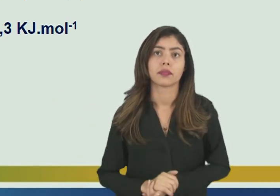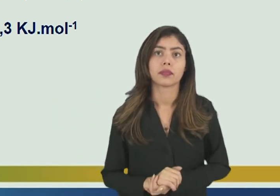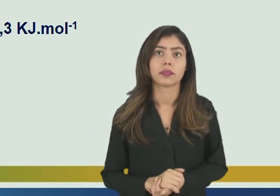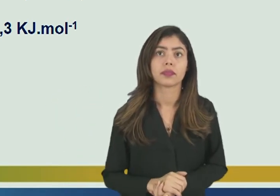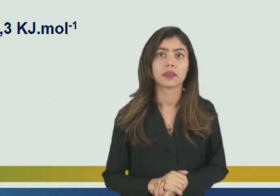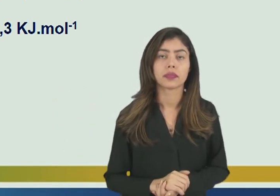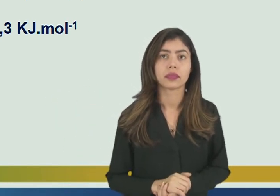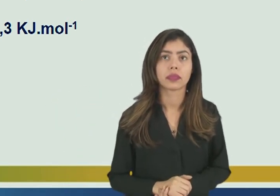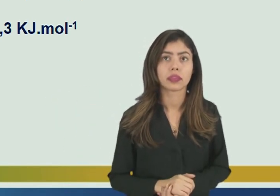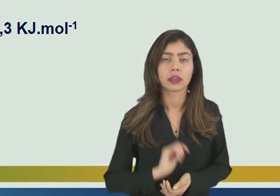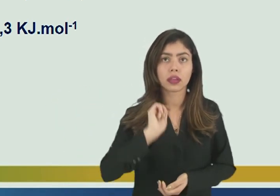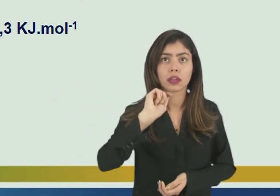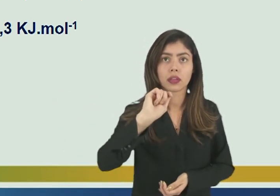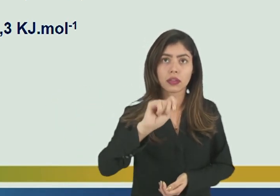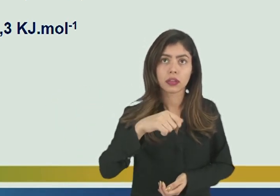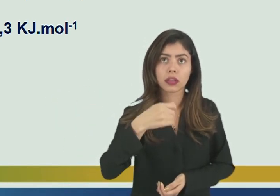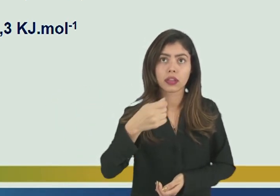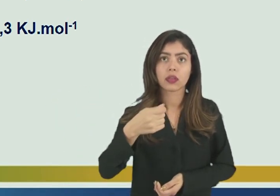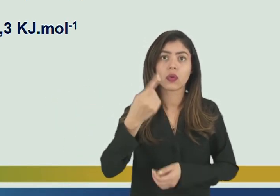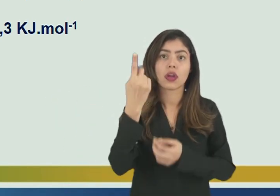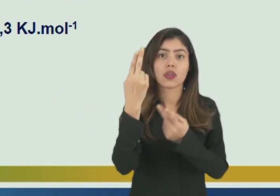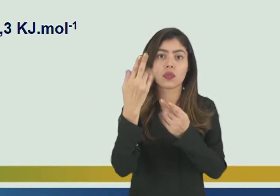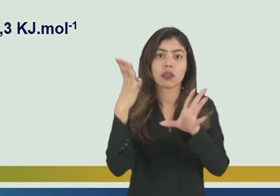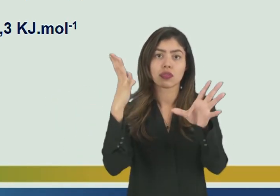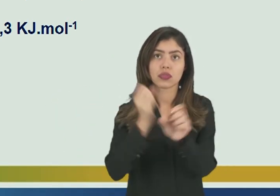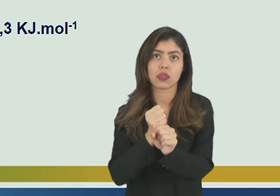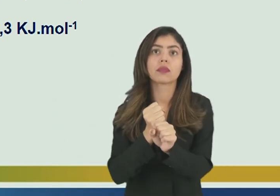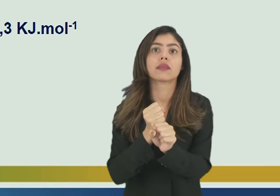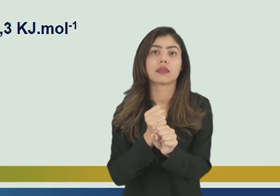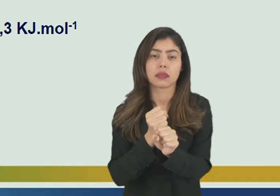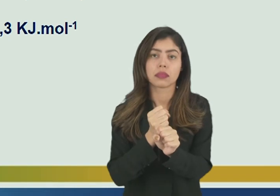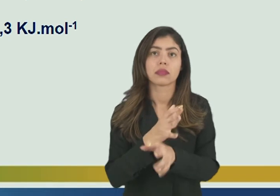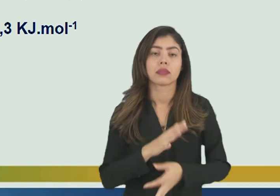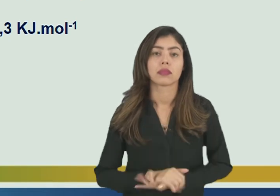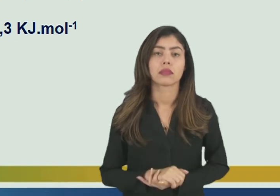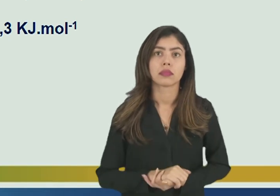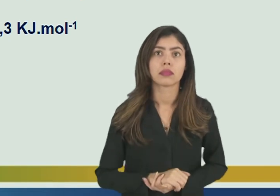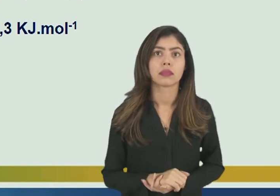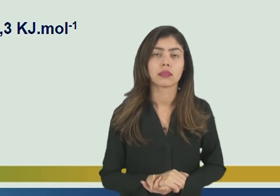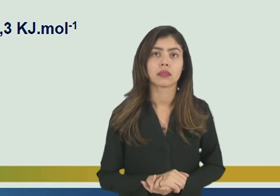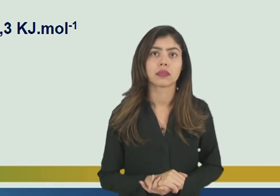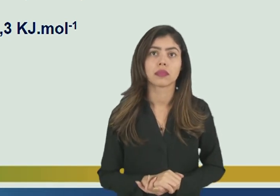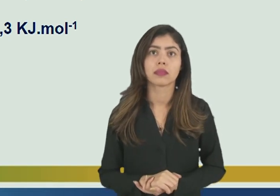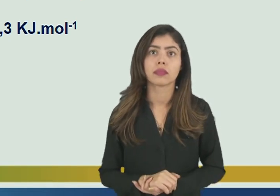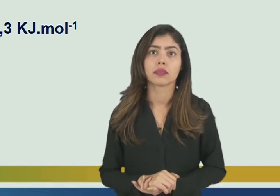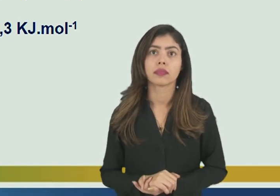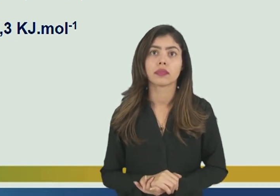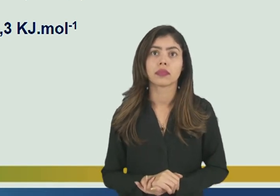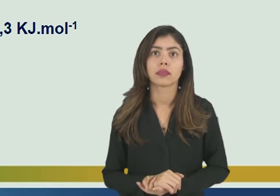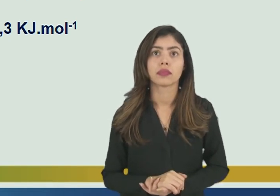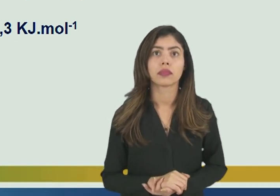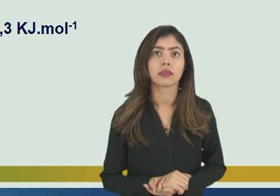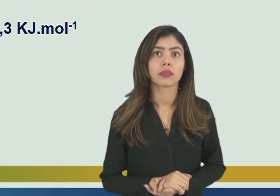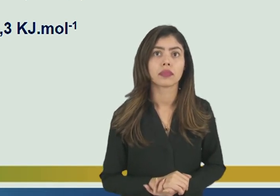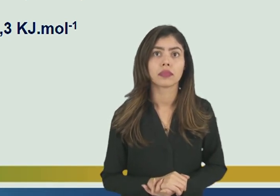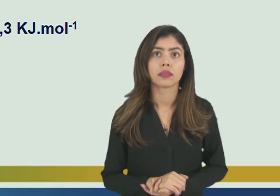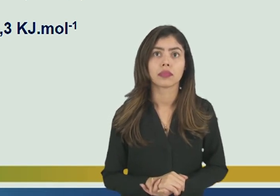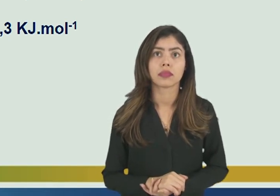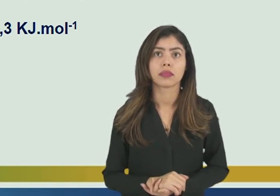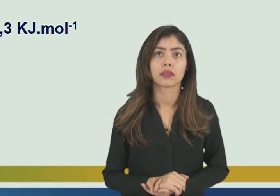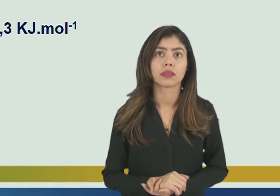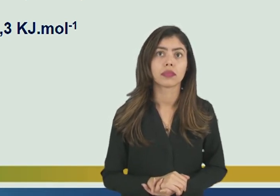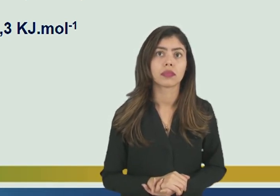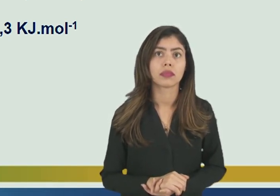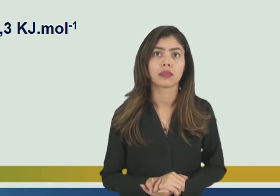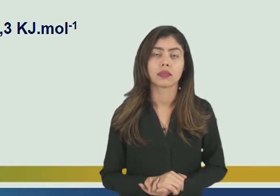4.155,9. Sinais ali iguais, nós vamos fazer um joguinho de sinal, vai ficar positivo, então vai ter um positivo e um